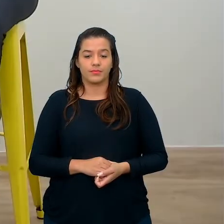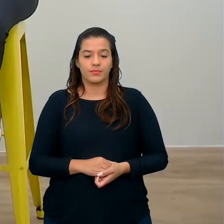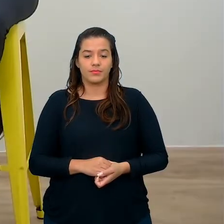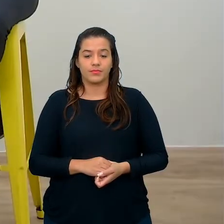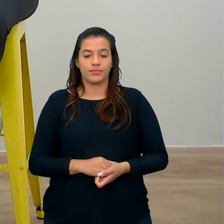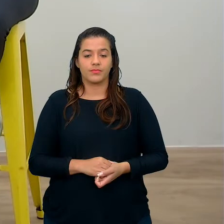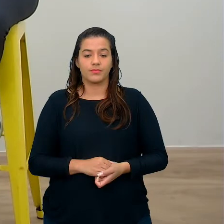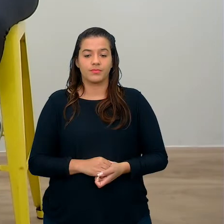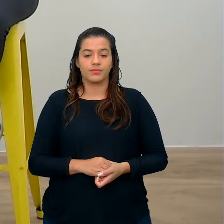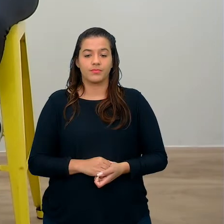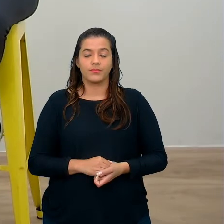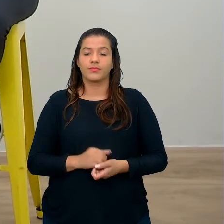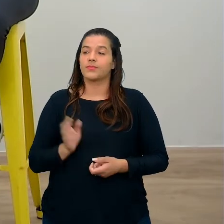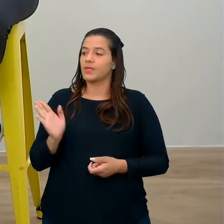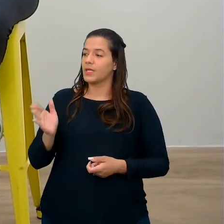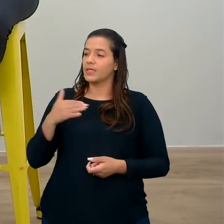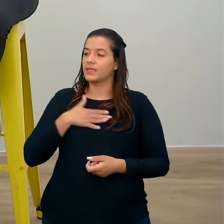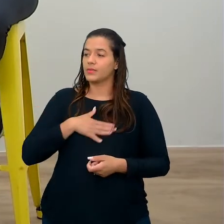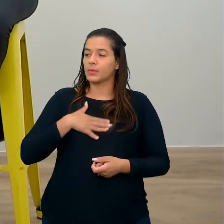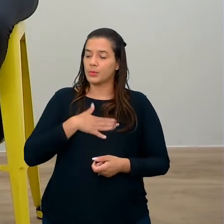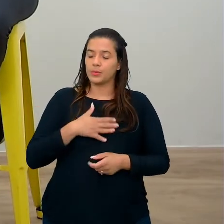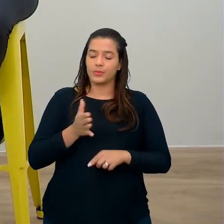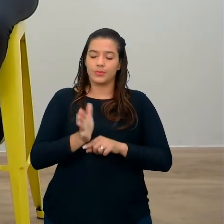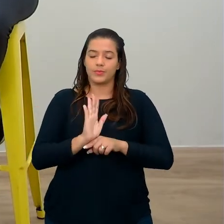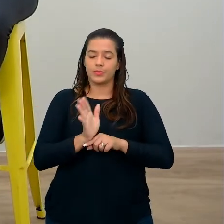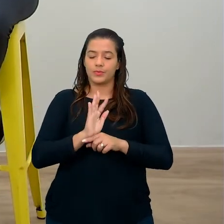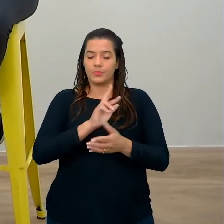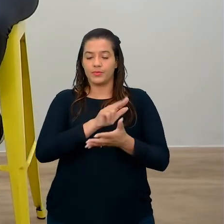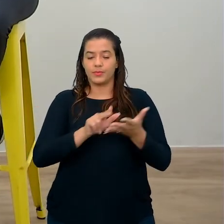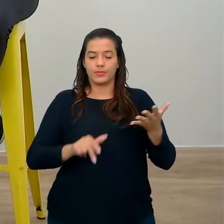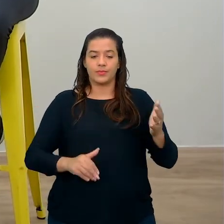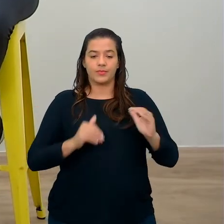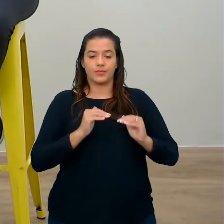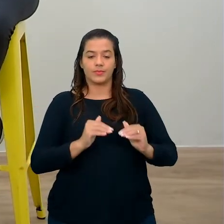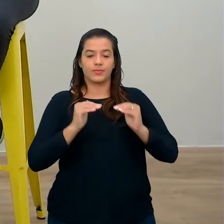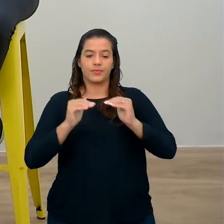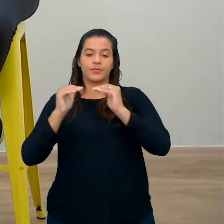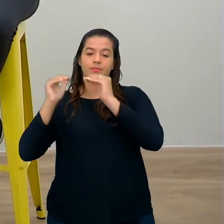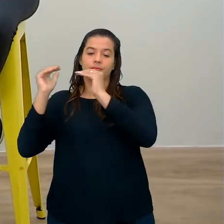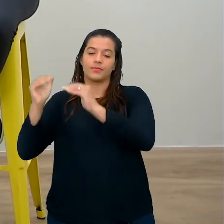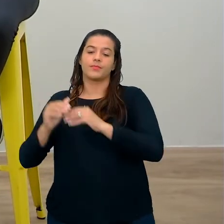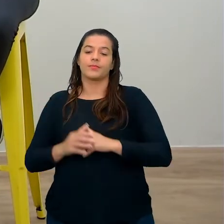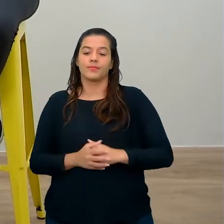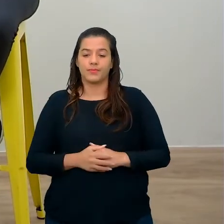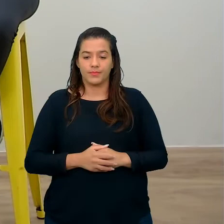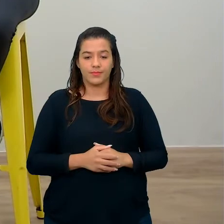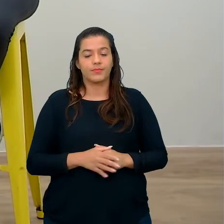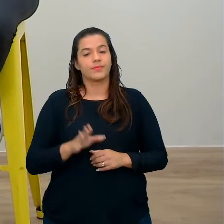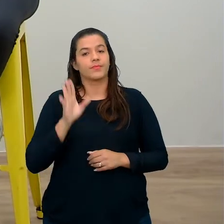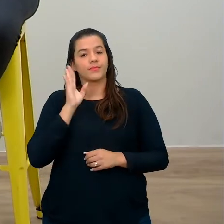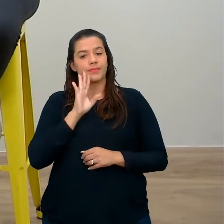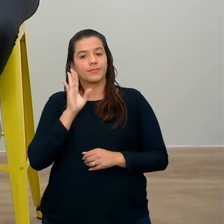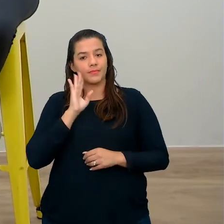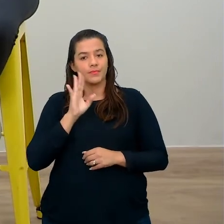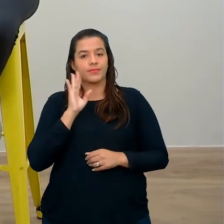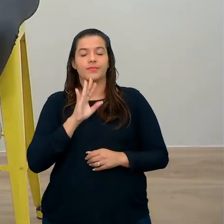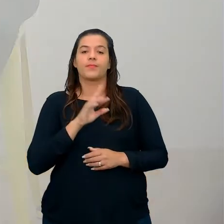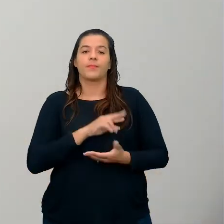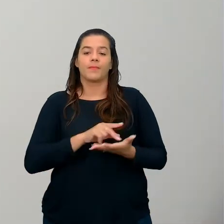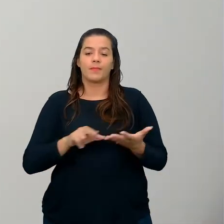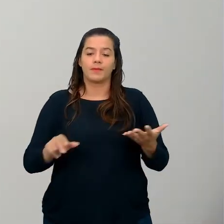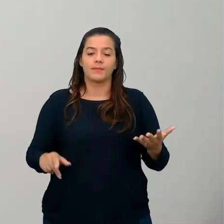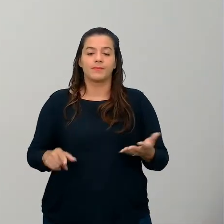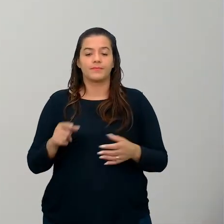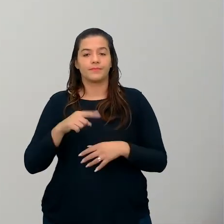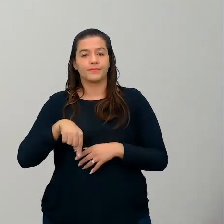E aí, professora, o que você achou desses níveis do solo? Né, bem bacana. Olha, achei bem bacana, né? Justamente